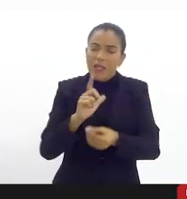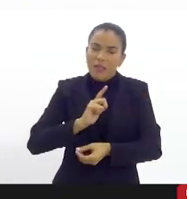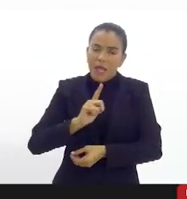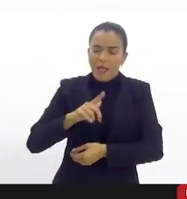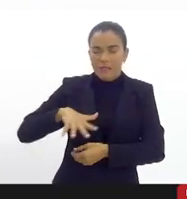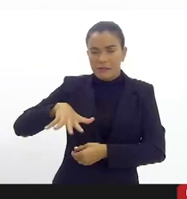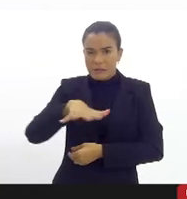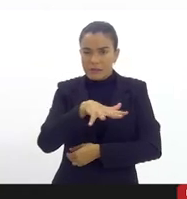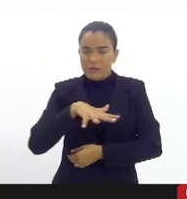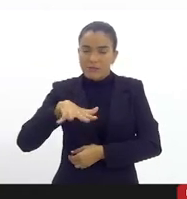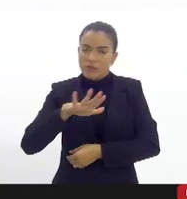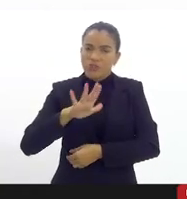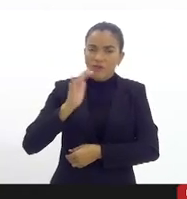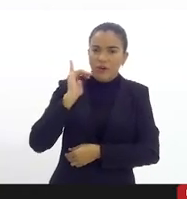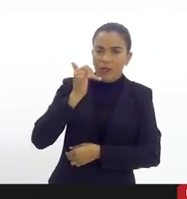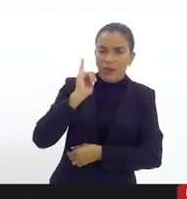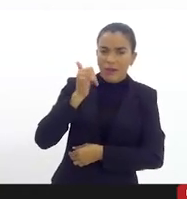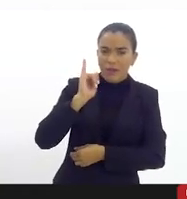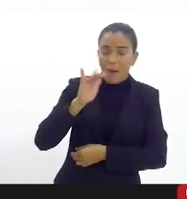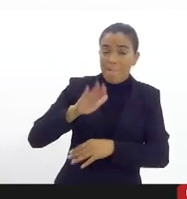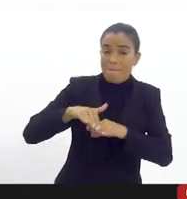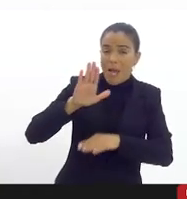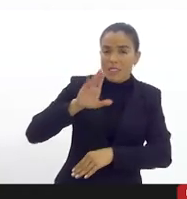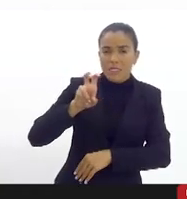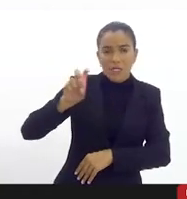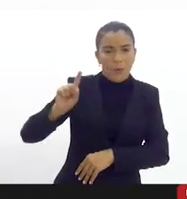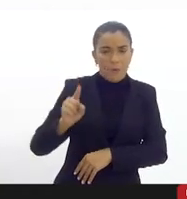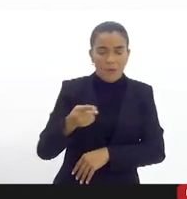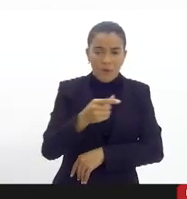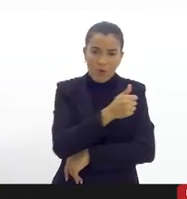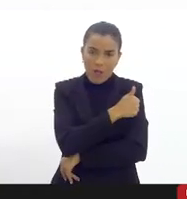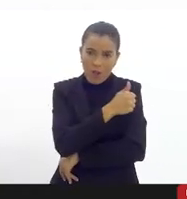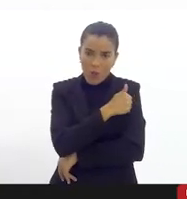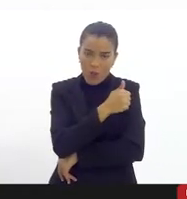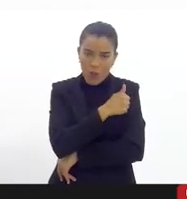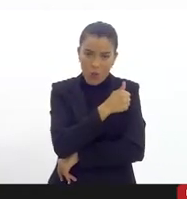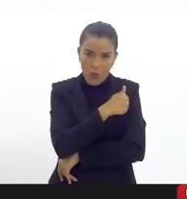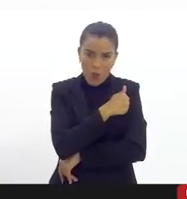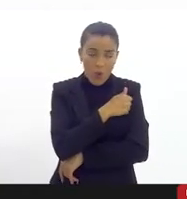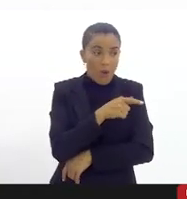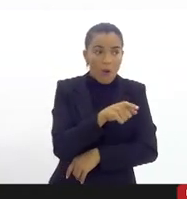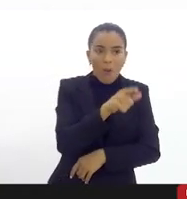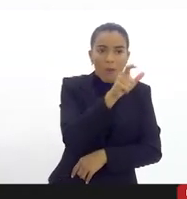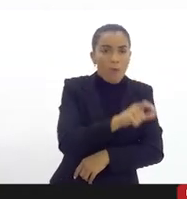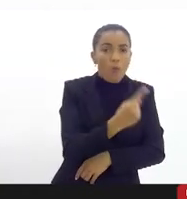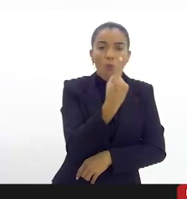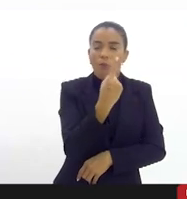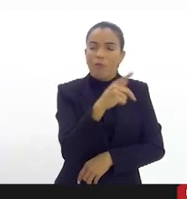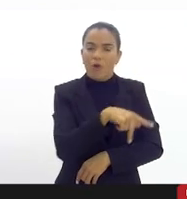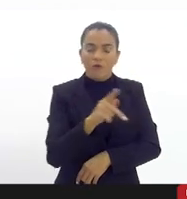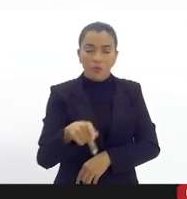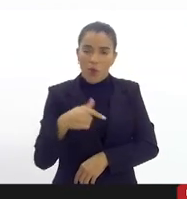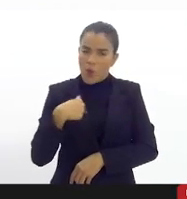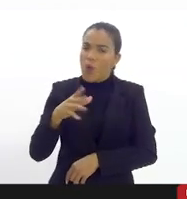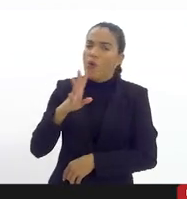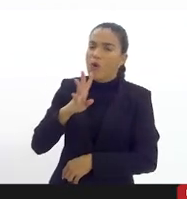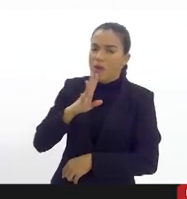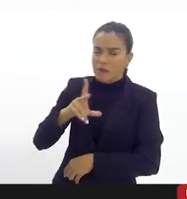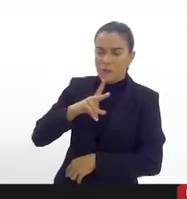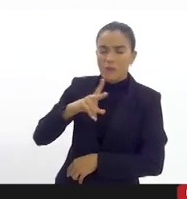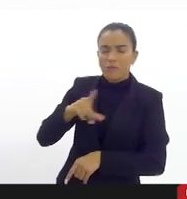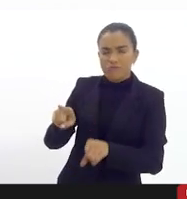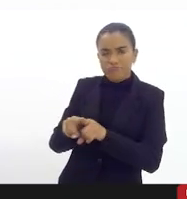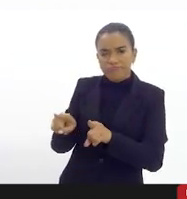muitos casos né que já foram relatados de mais de 5 mil estudantes por Professor mais do que eu conheço particularmente da pesquisa